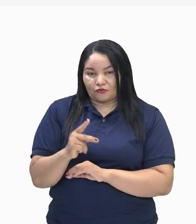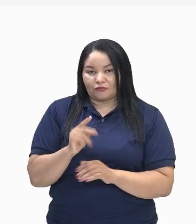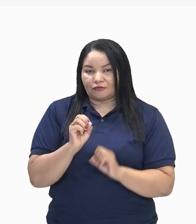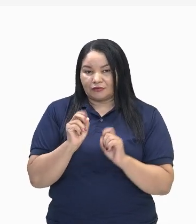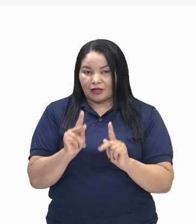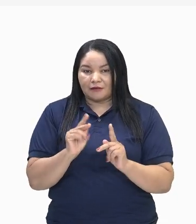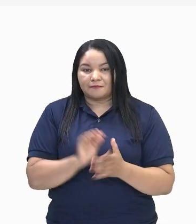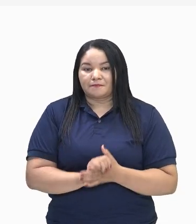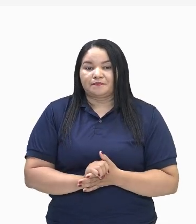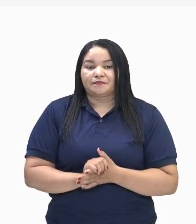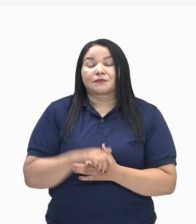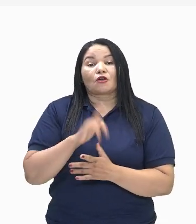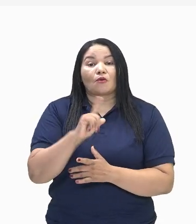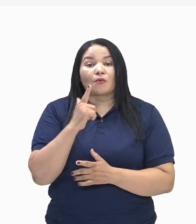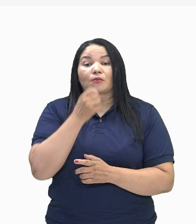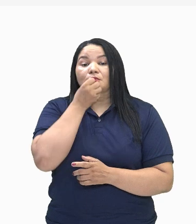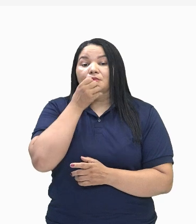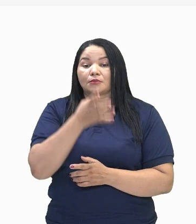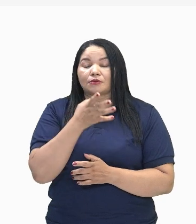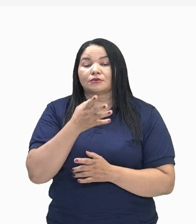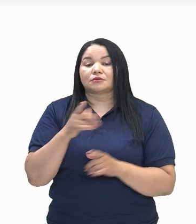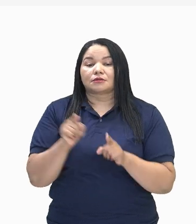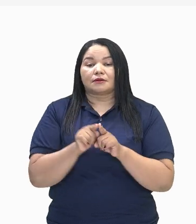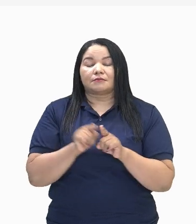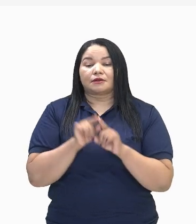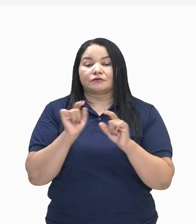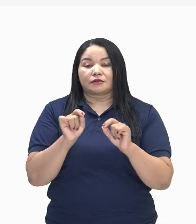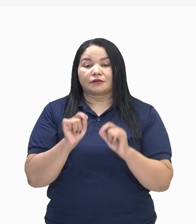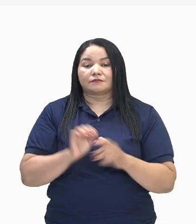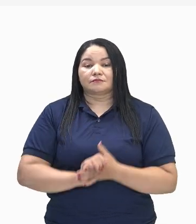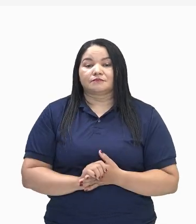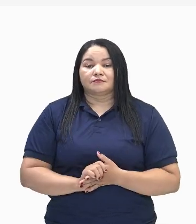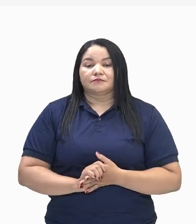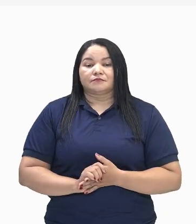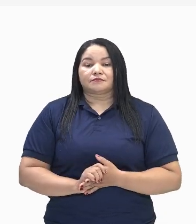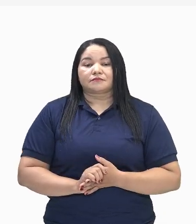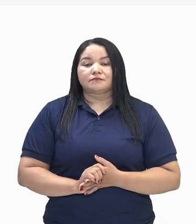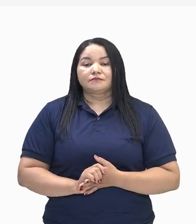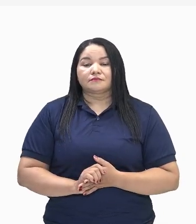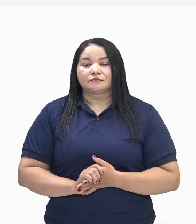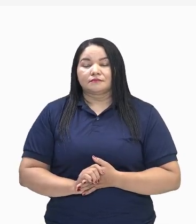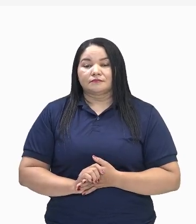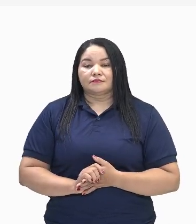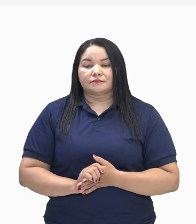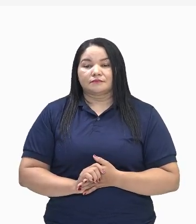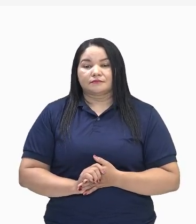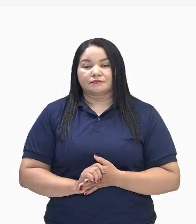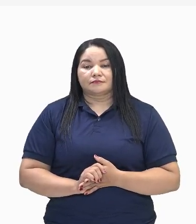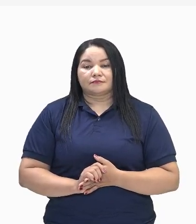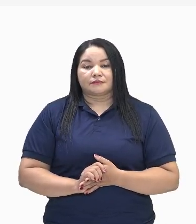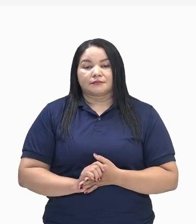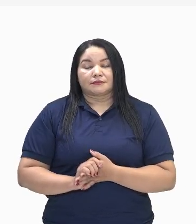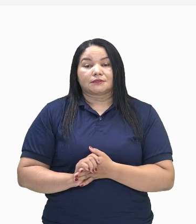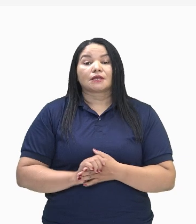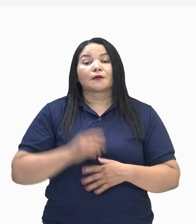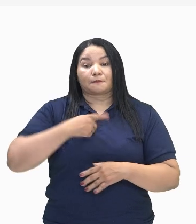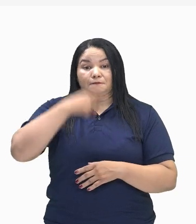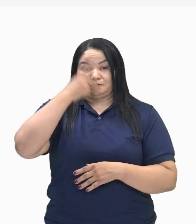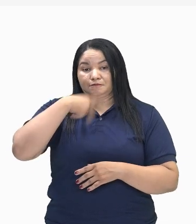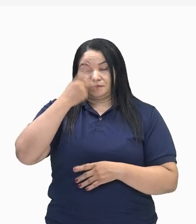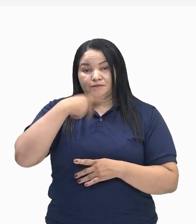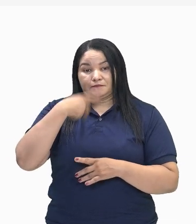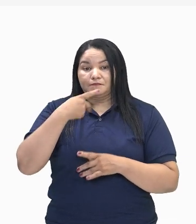bom? Outro benefício filosófico e espiritual é o autoconhecimento